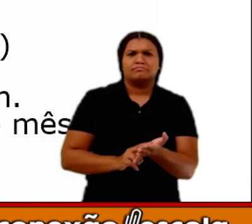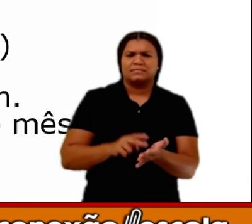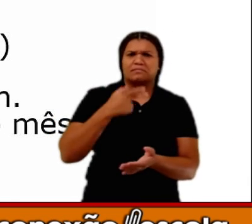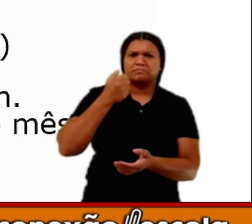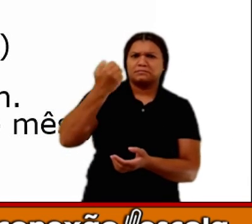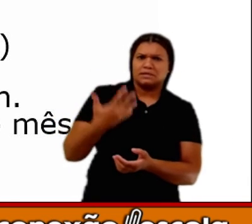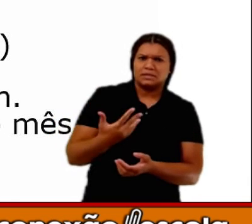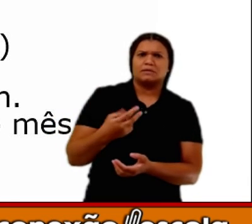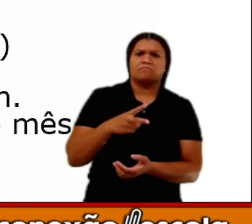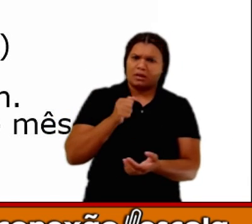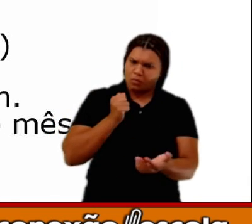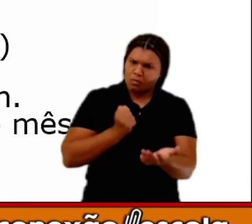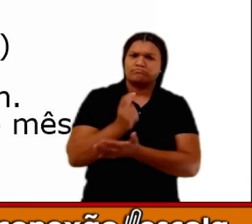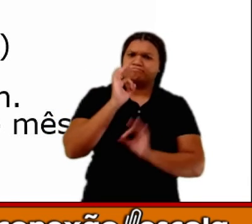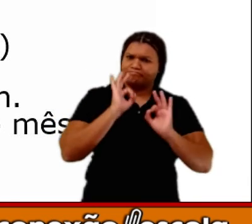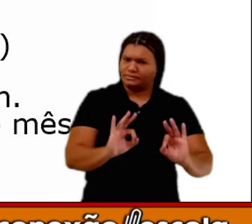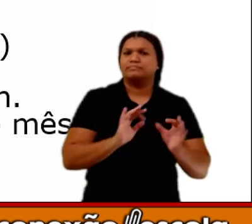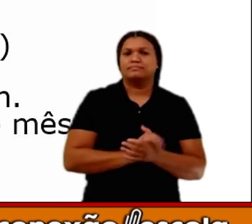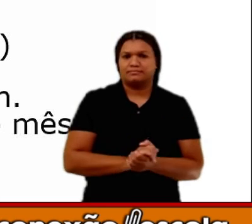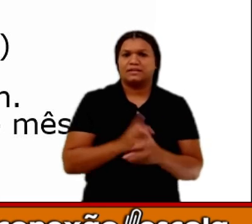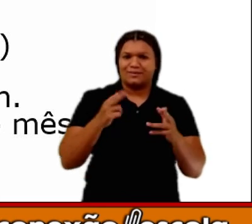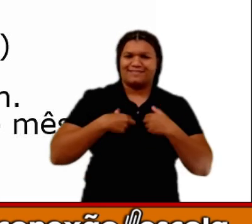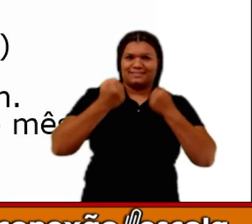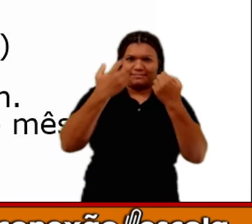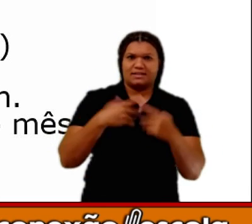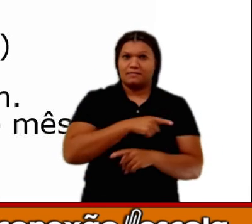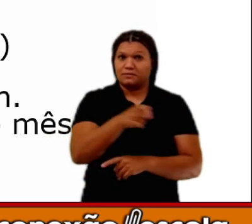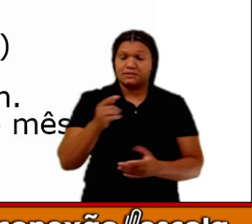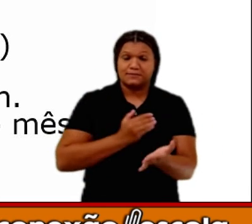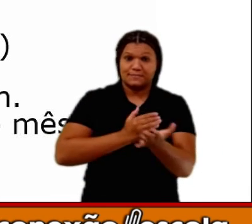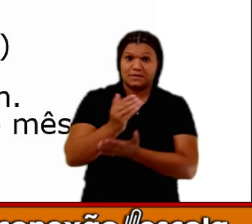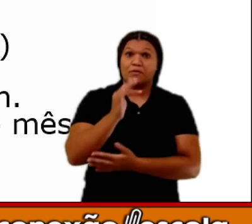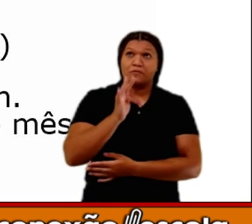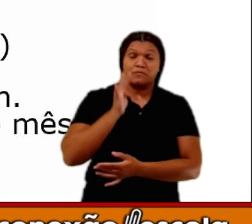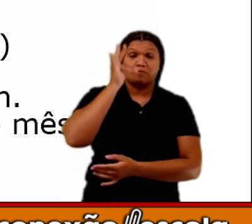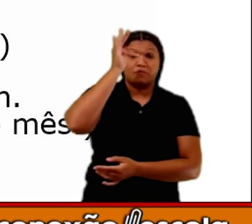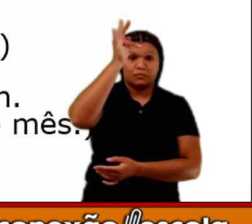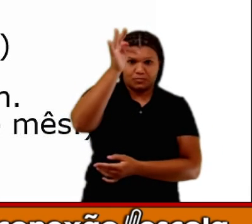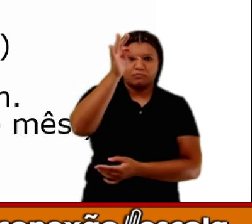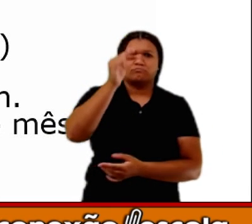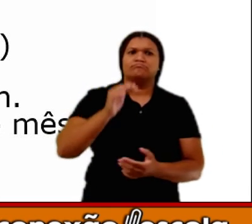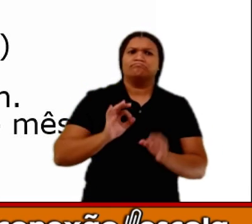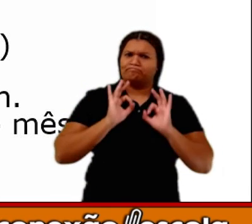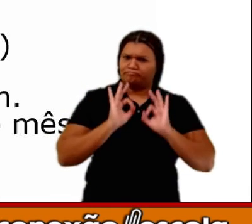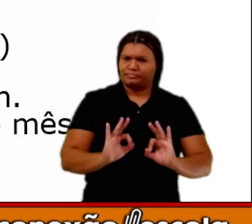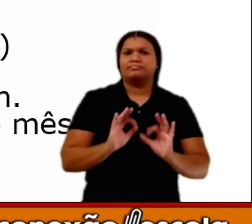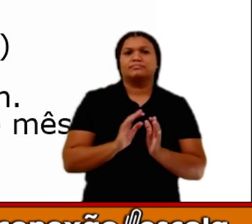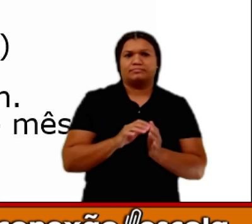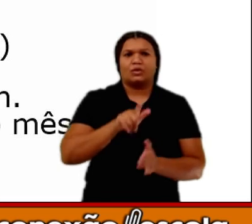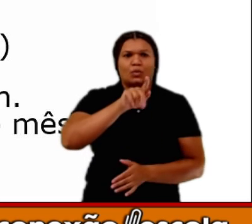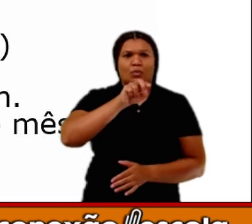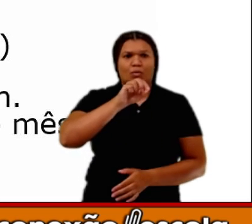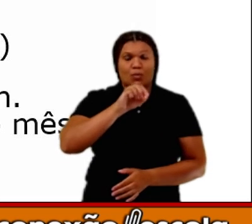vai comprar e está certa disso né porque como eu expliquei no início da aula o futuro como ímpio é uma certeza é um futuro